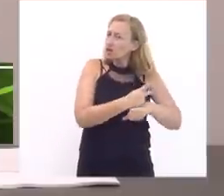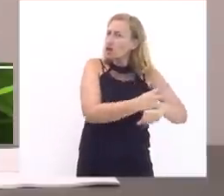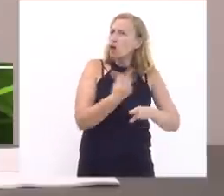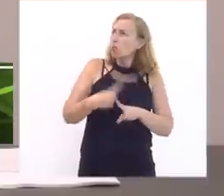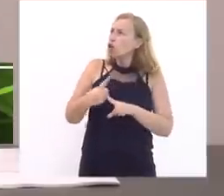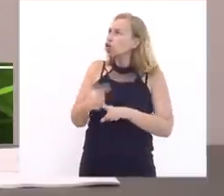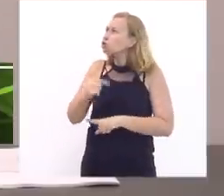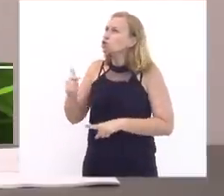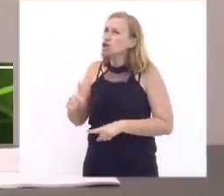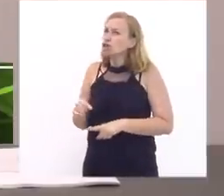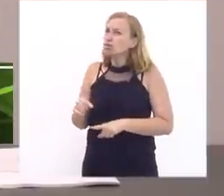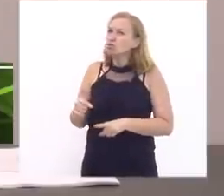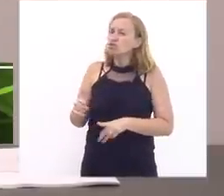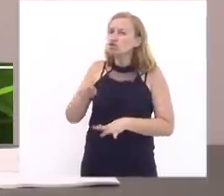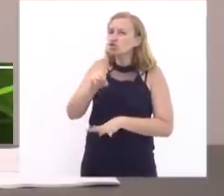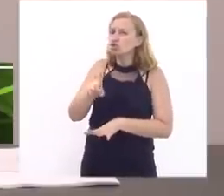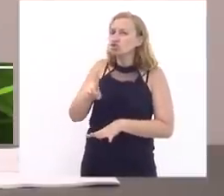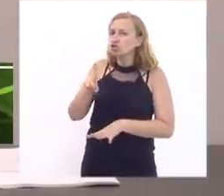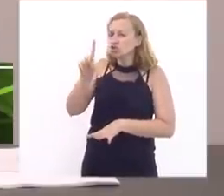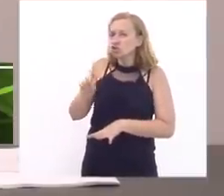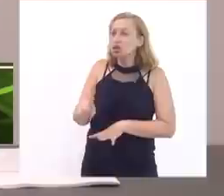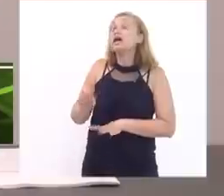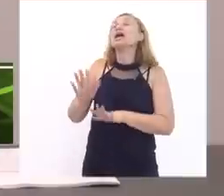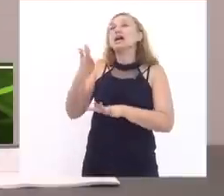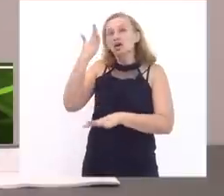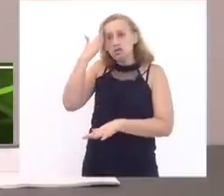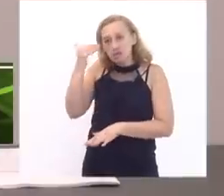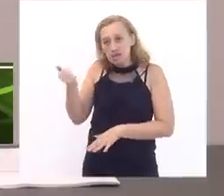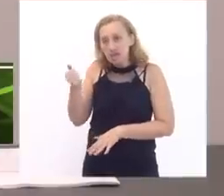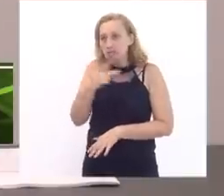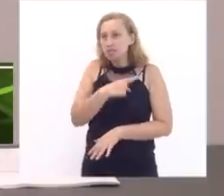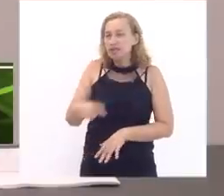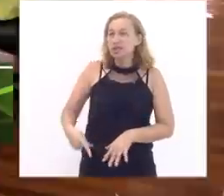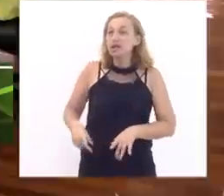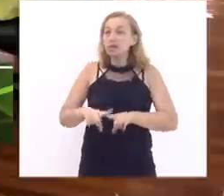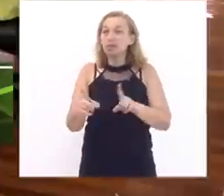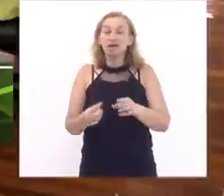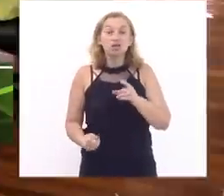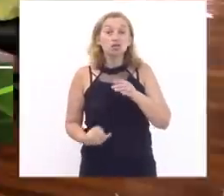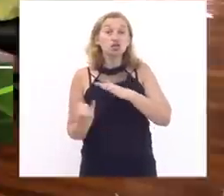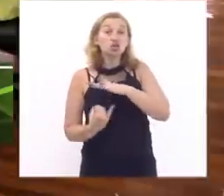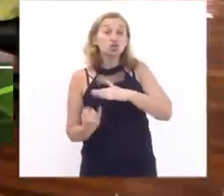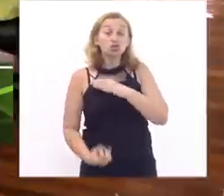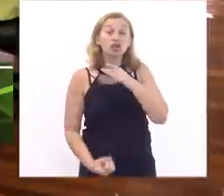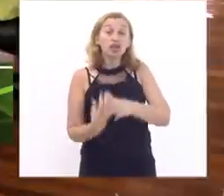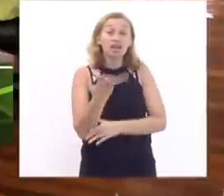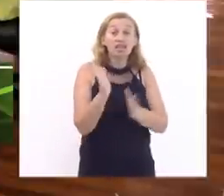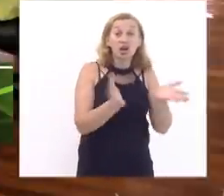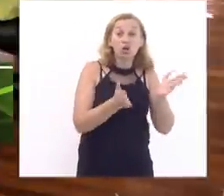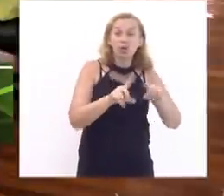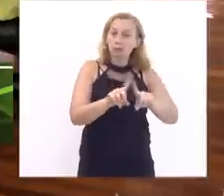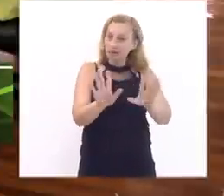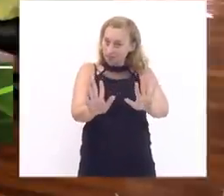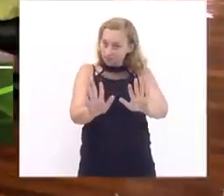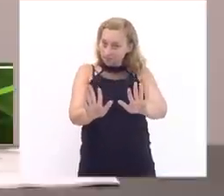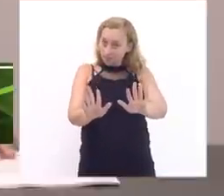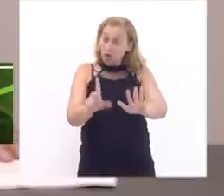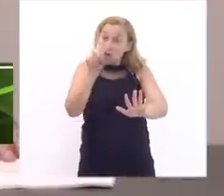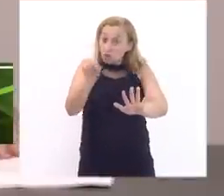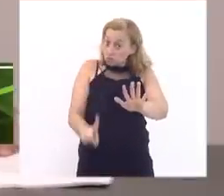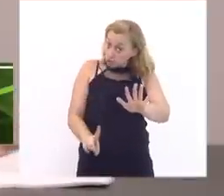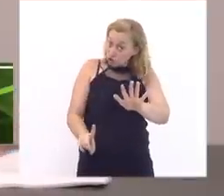que eu não tenho o direito? Não, eu sei, presidente. Mas esse instituto foi criado agora. Não, presidente, o que eu estou dizendo é o seguinte, mas por